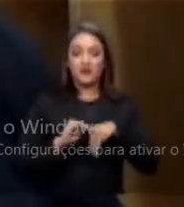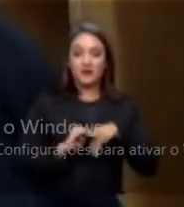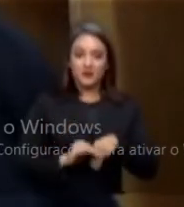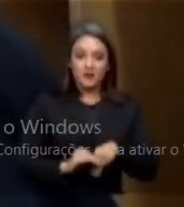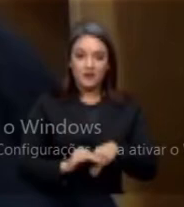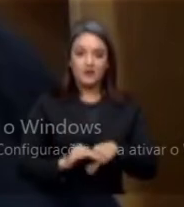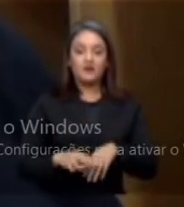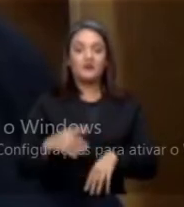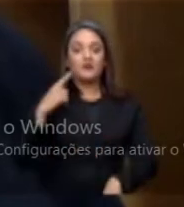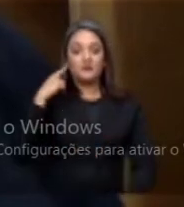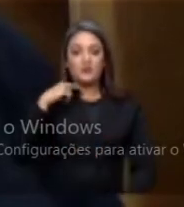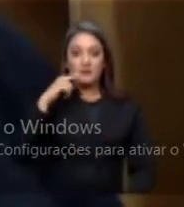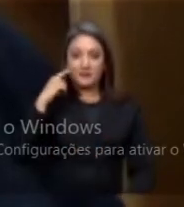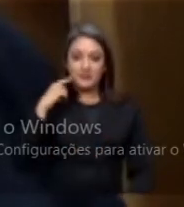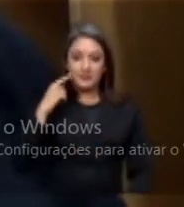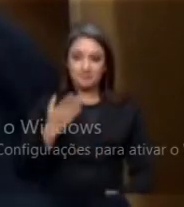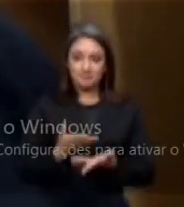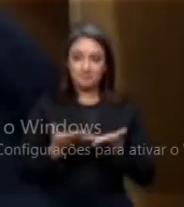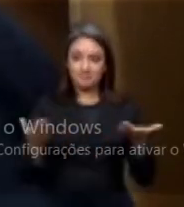senhores advogados,